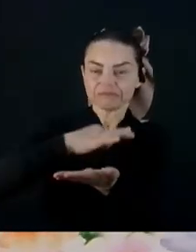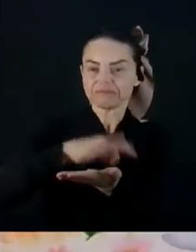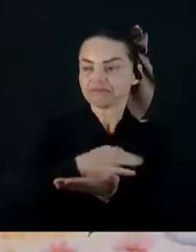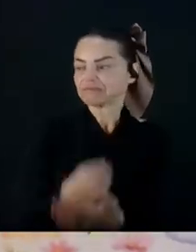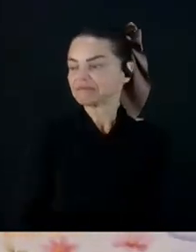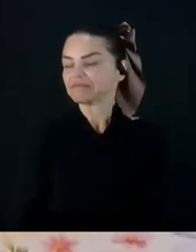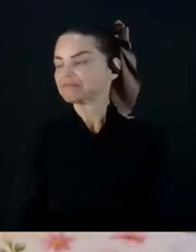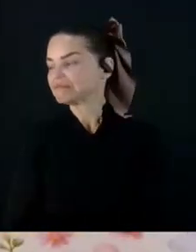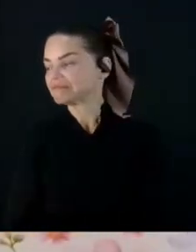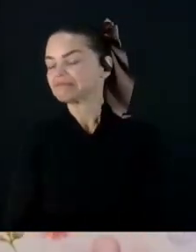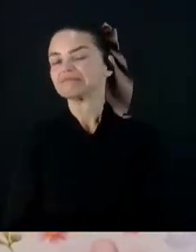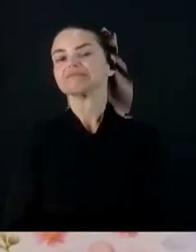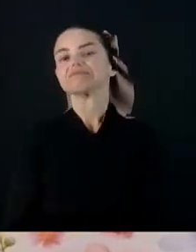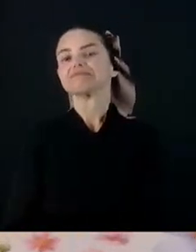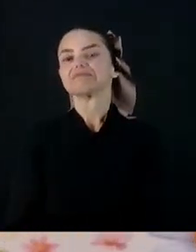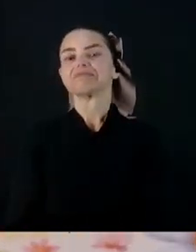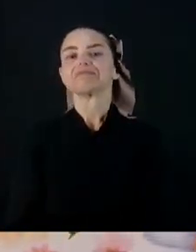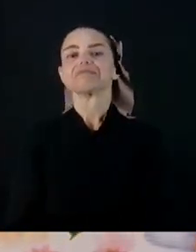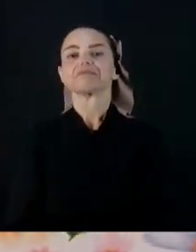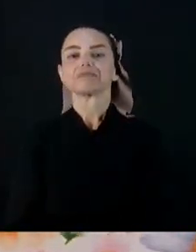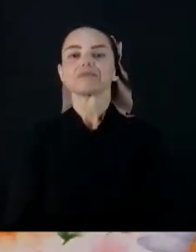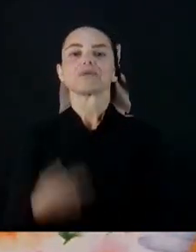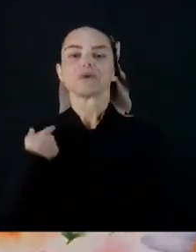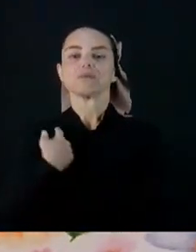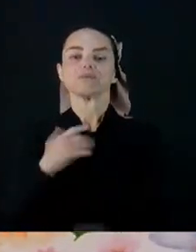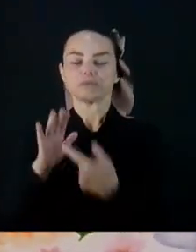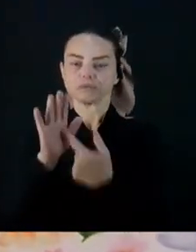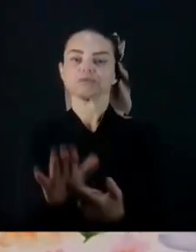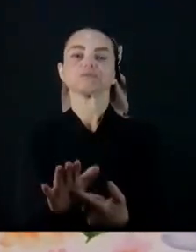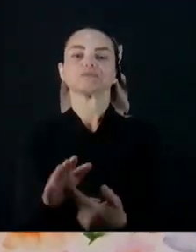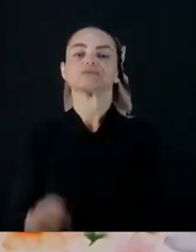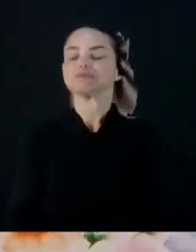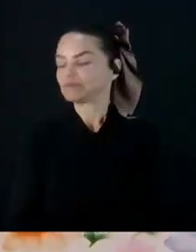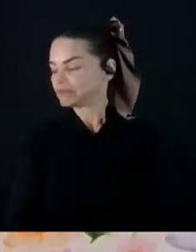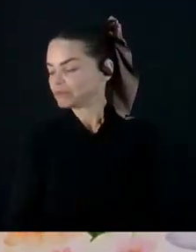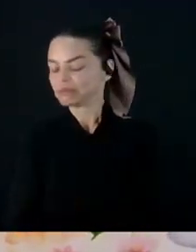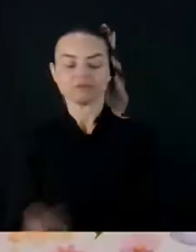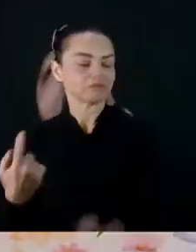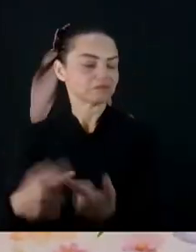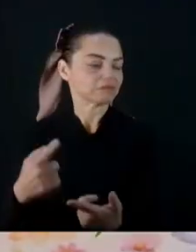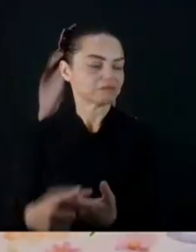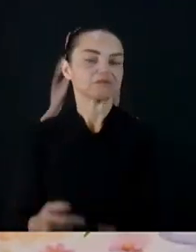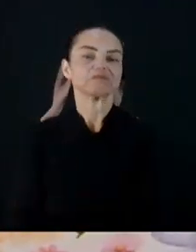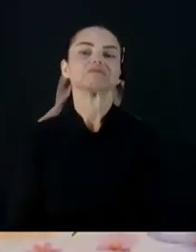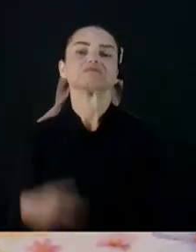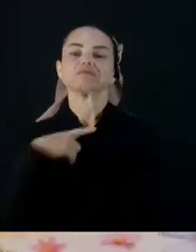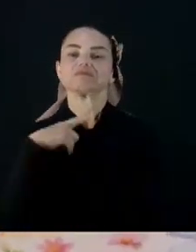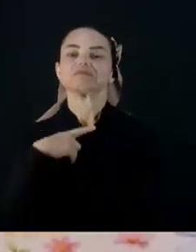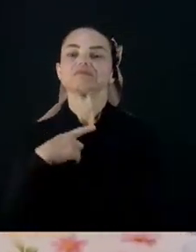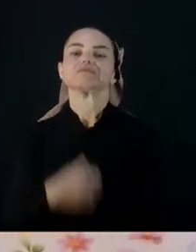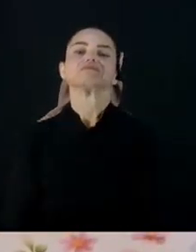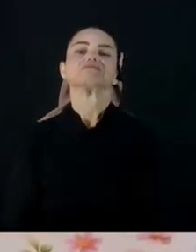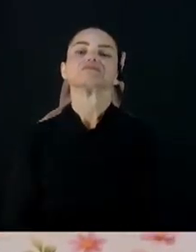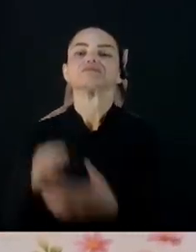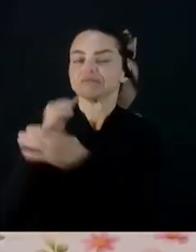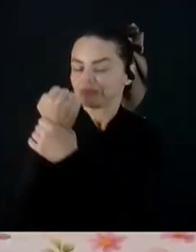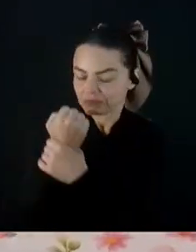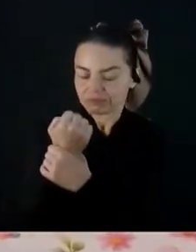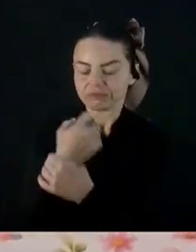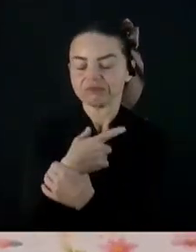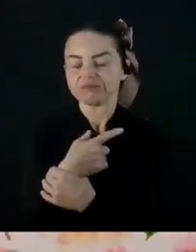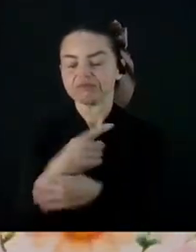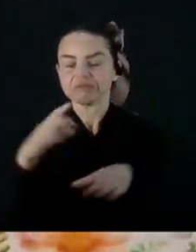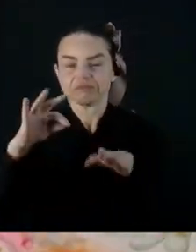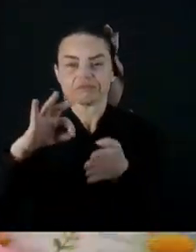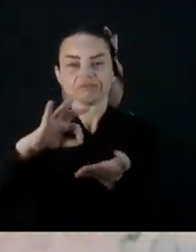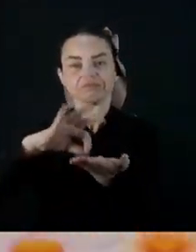as pecinhas. Vou demonstrar aqui, né, para segurar com o alfinete, porque às vezes a pessoa tem insegurança. E se você põe o alfinete, você pode levar